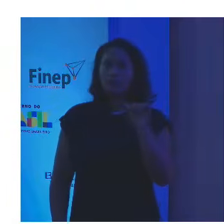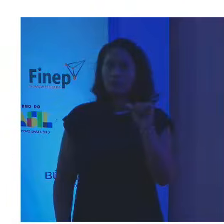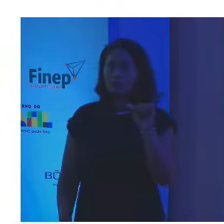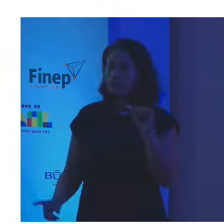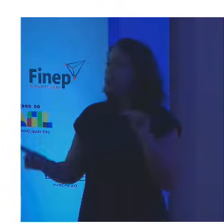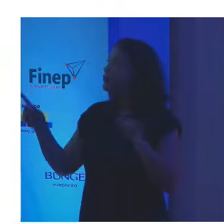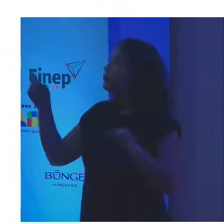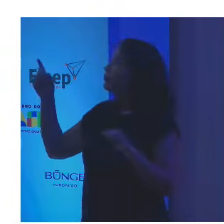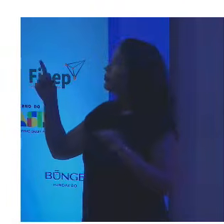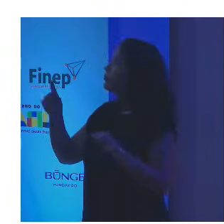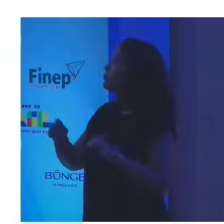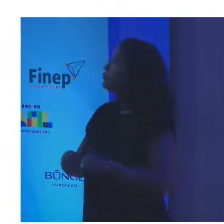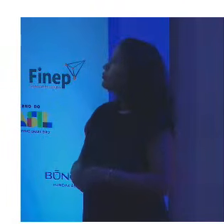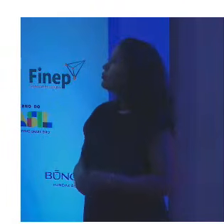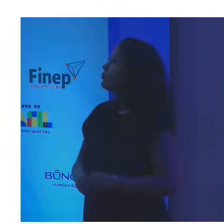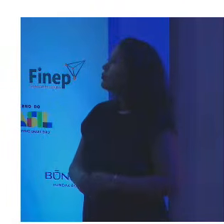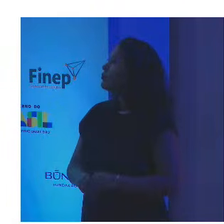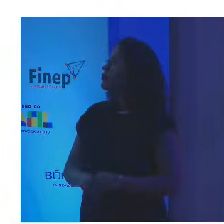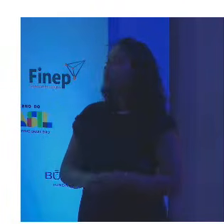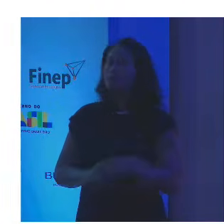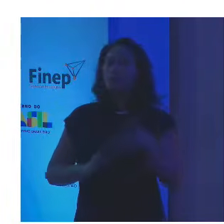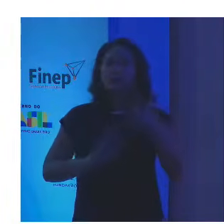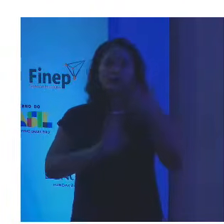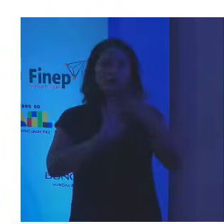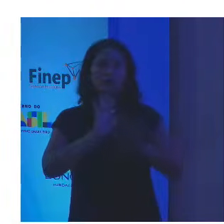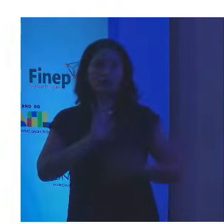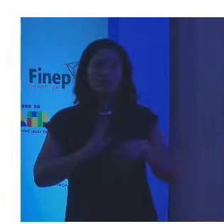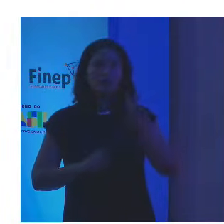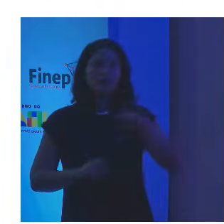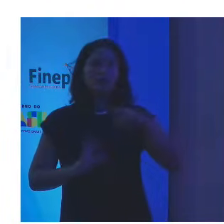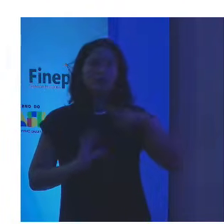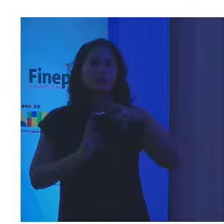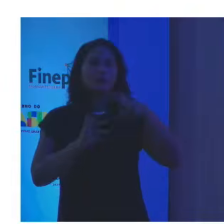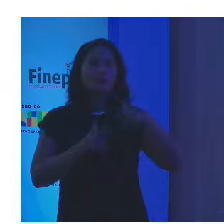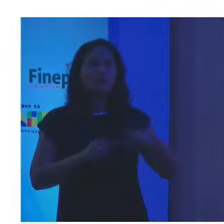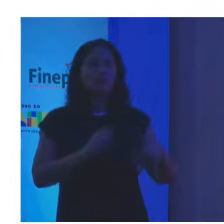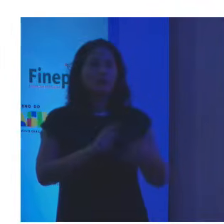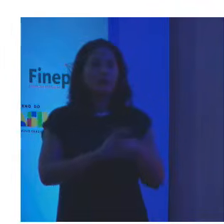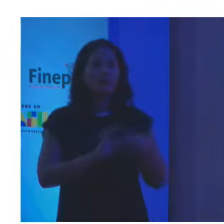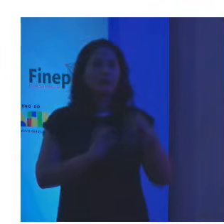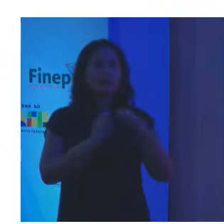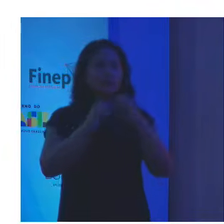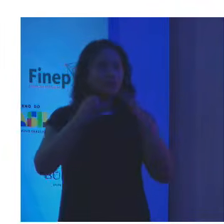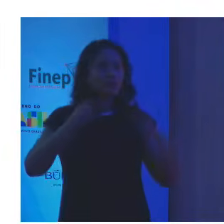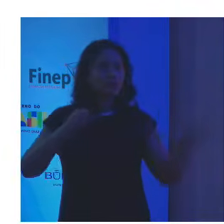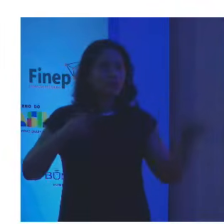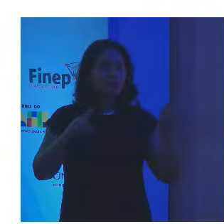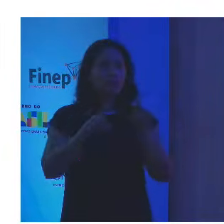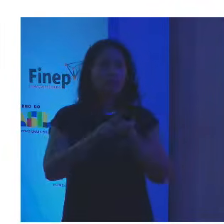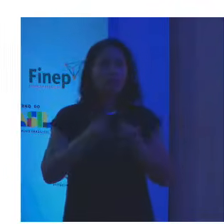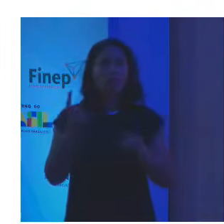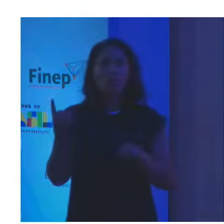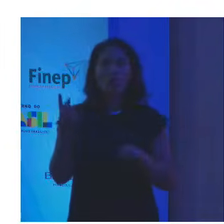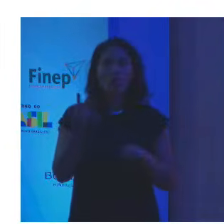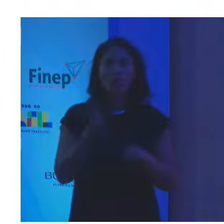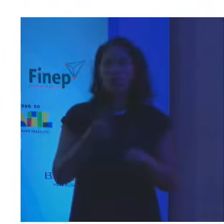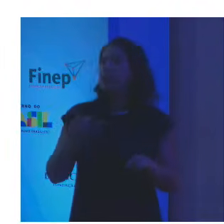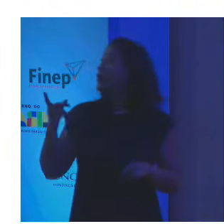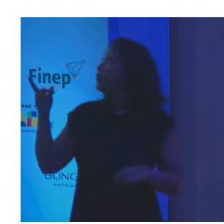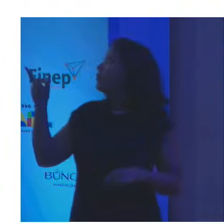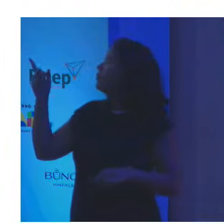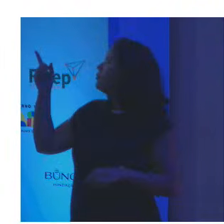World Ocean Assessment, que é o relatório mundial para o oceano, a versão 1 e a versão 2. No C, você